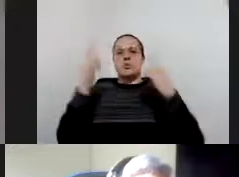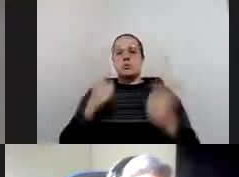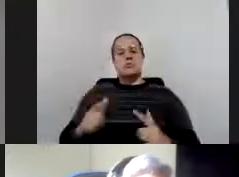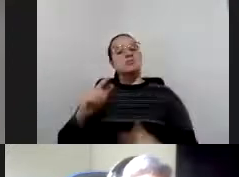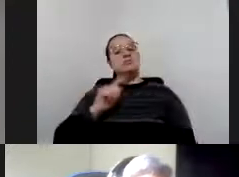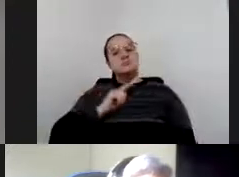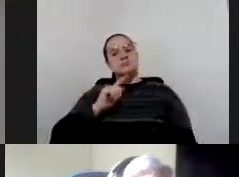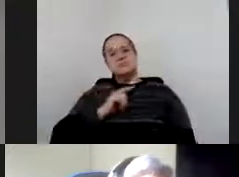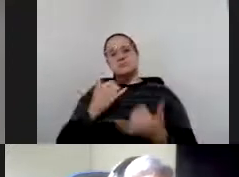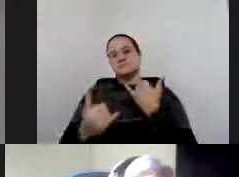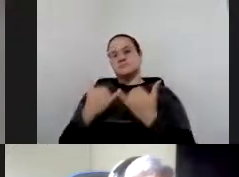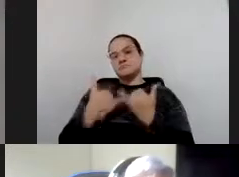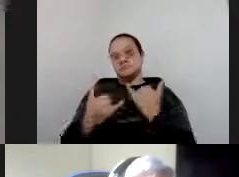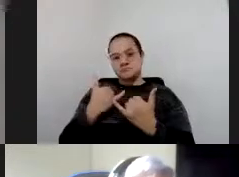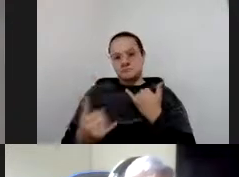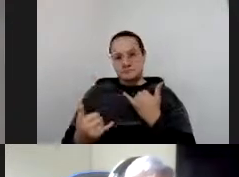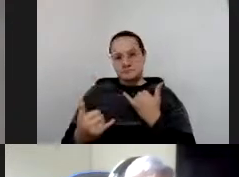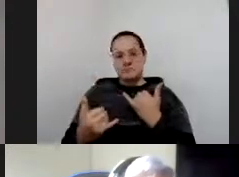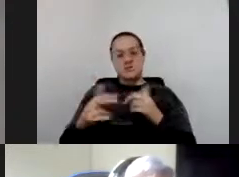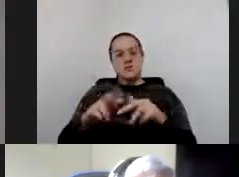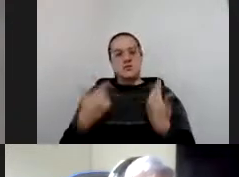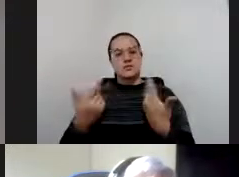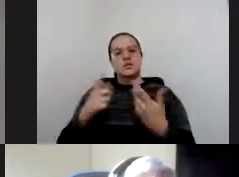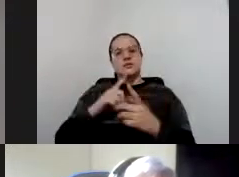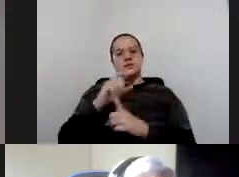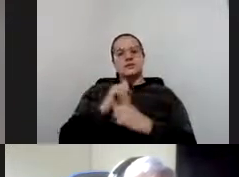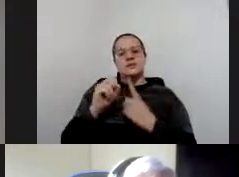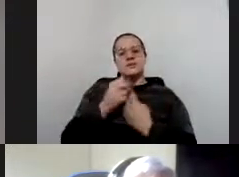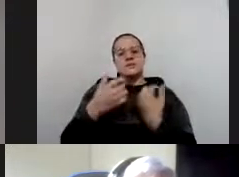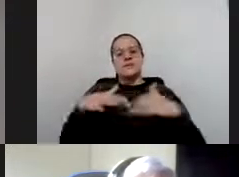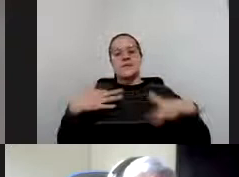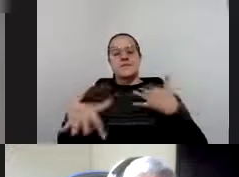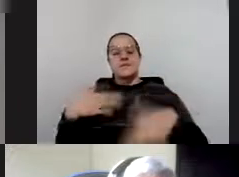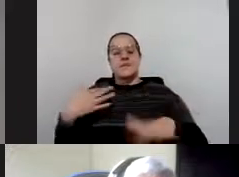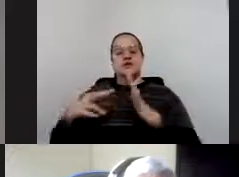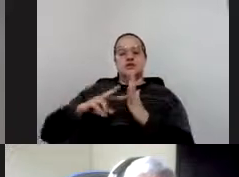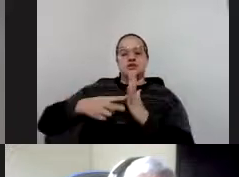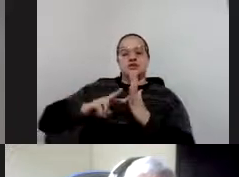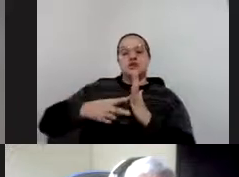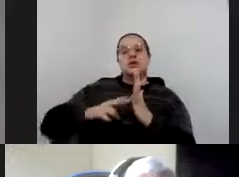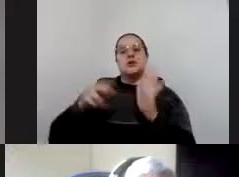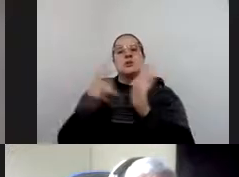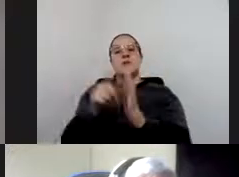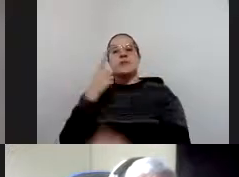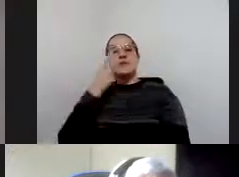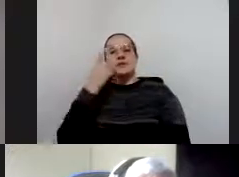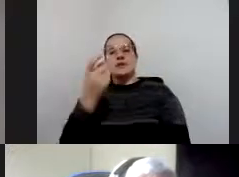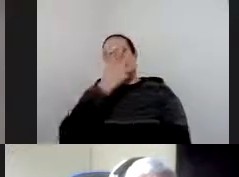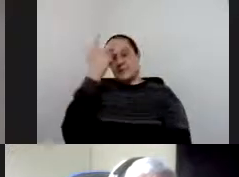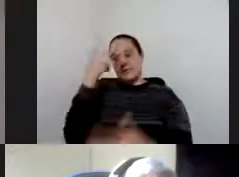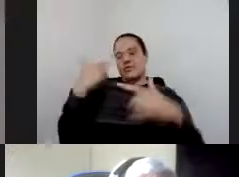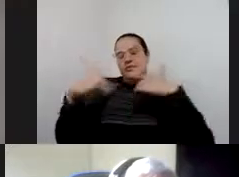grande seminário sobre o movimento sindical e a defesa dos interesses dos trabalhadores com